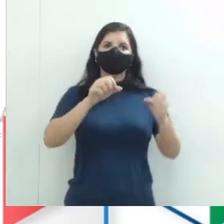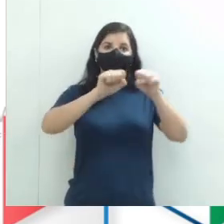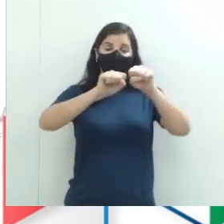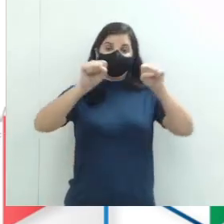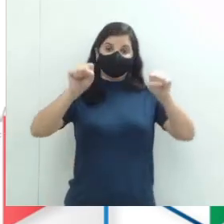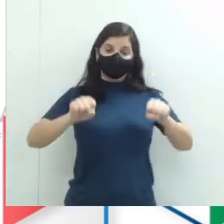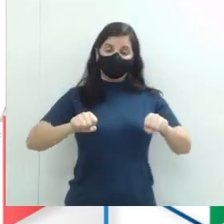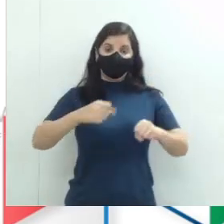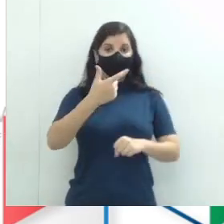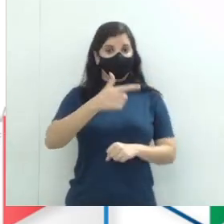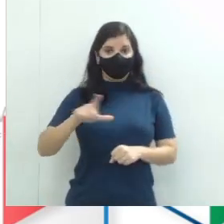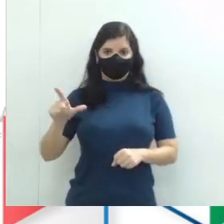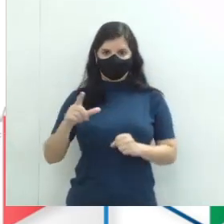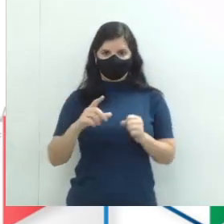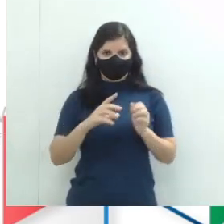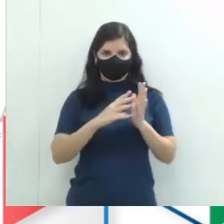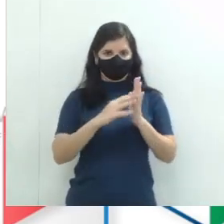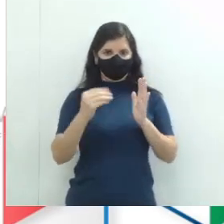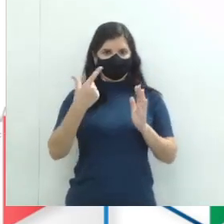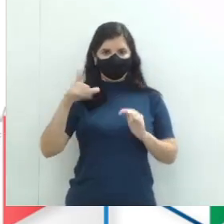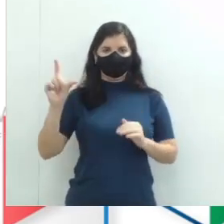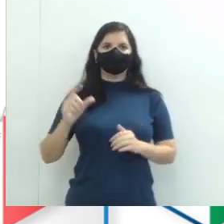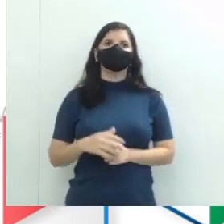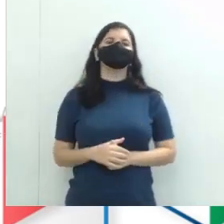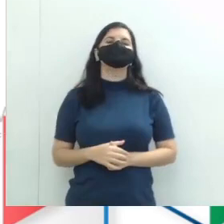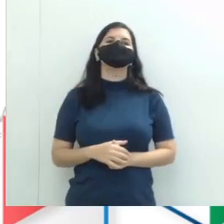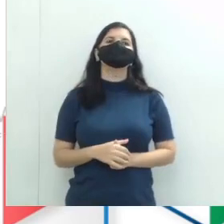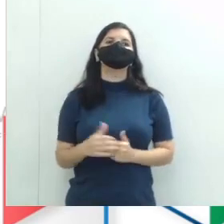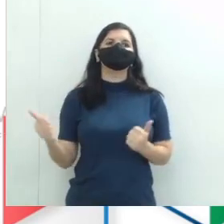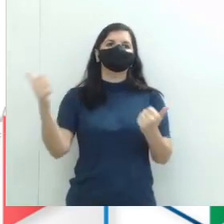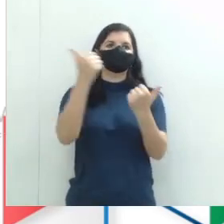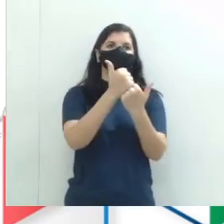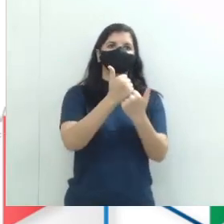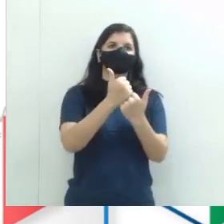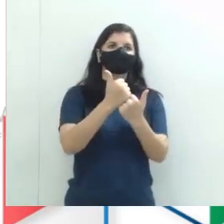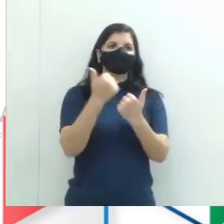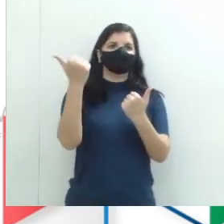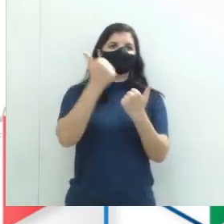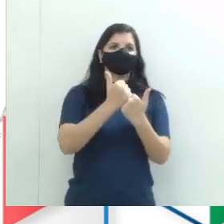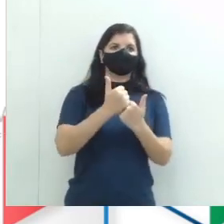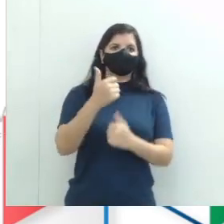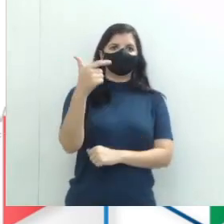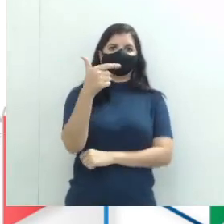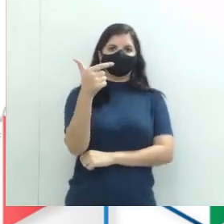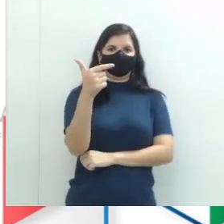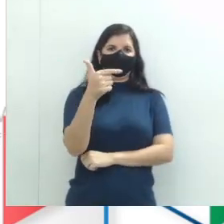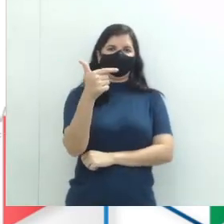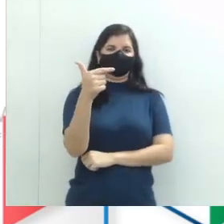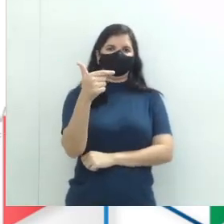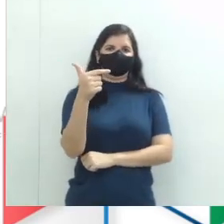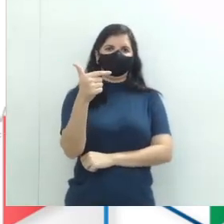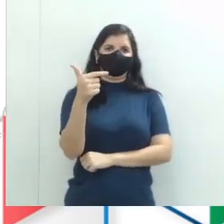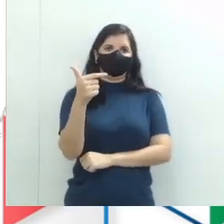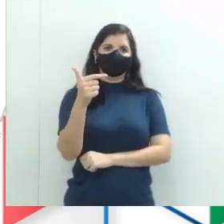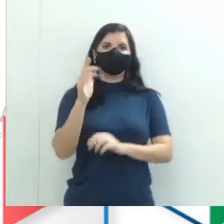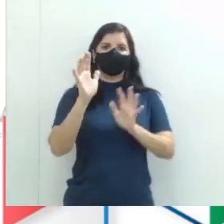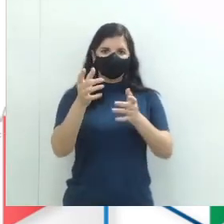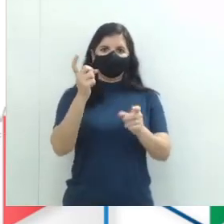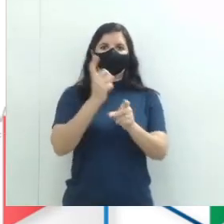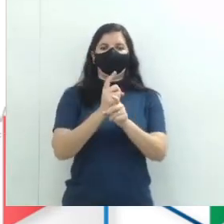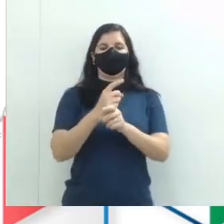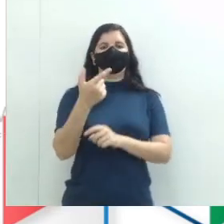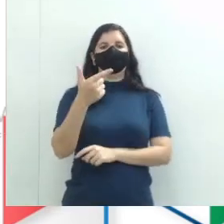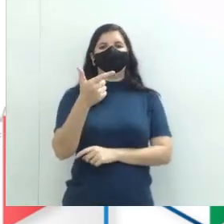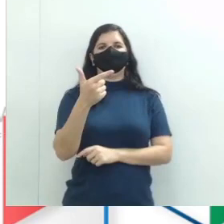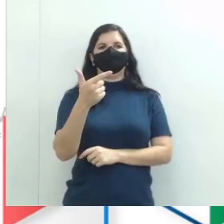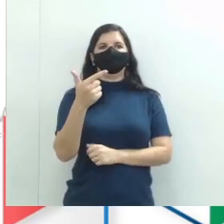de outra forma, tá? O segundo sistema, vamos lá? Substituir por 2. Eu já achei o valor de